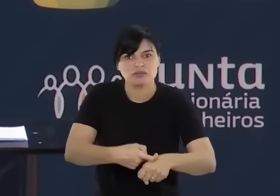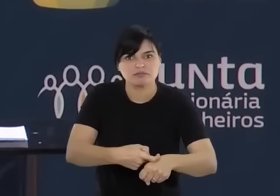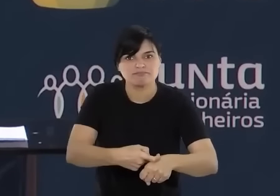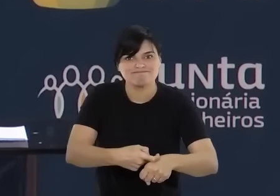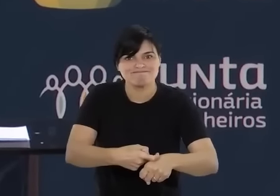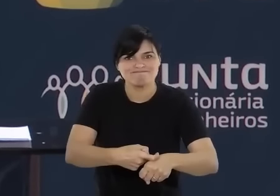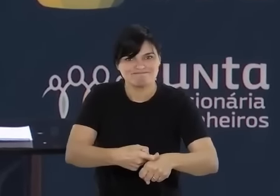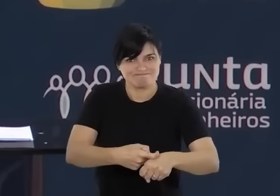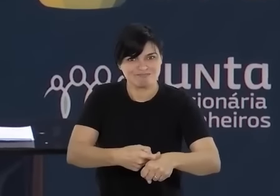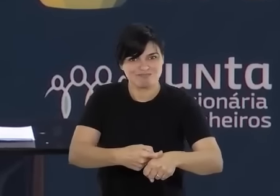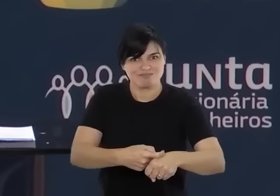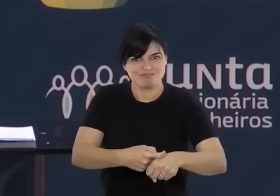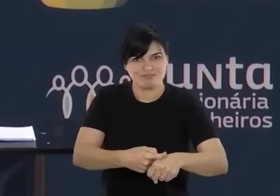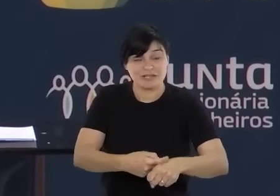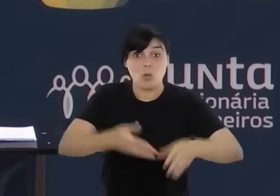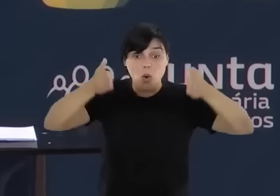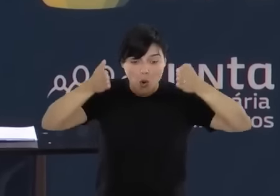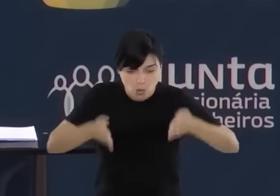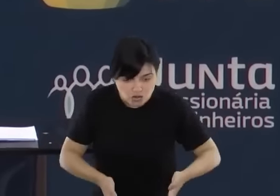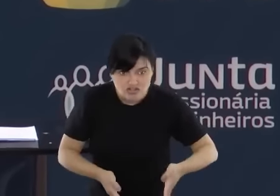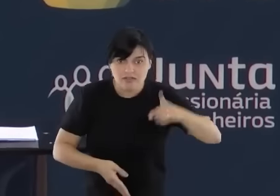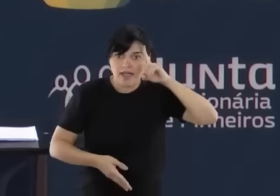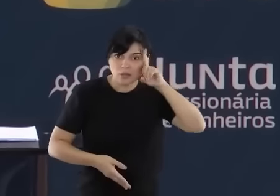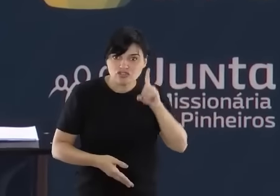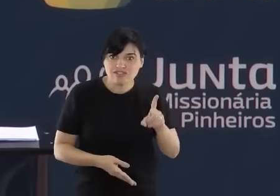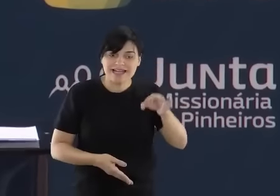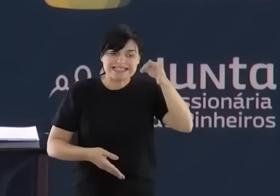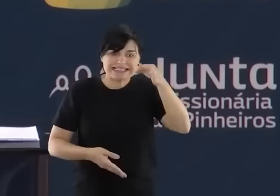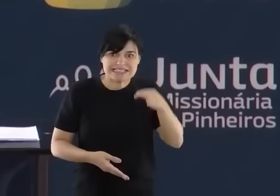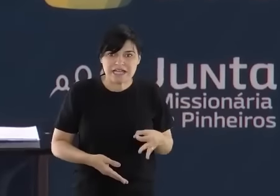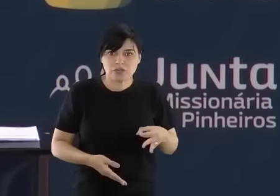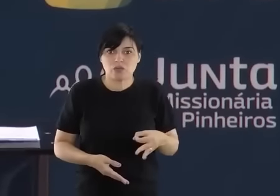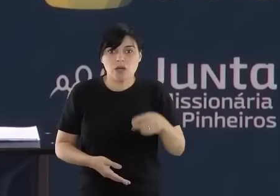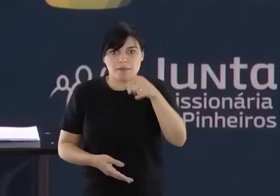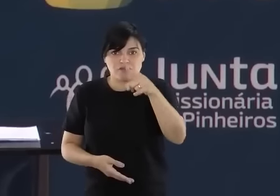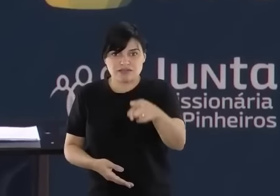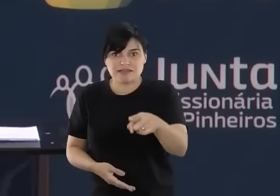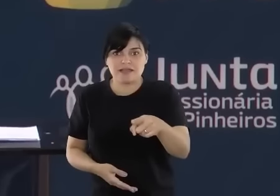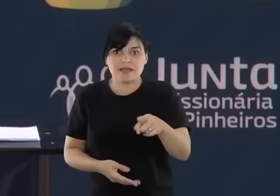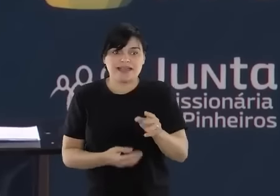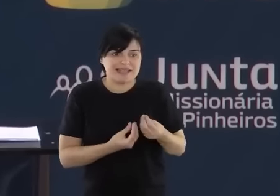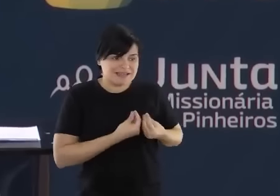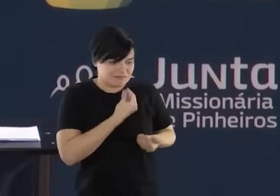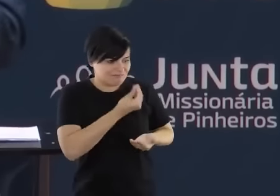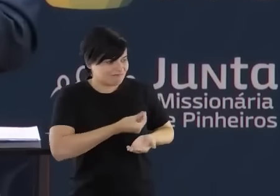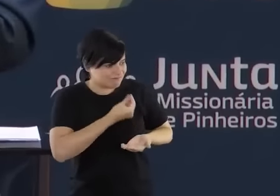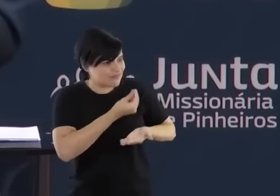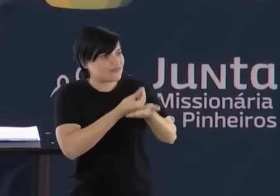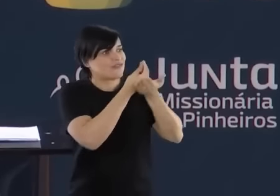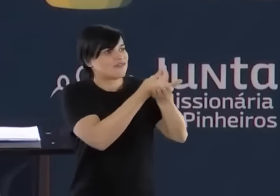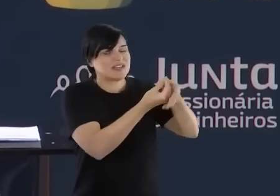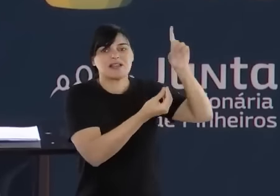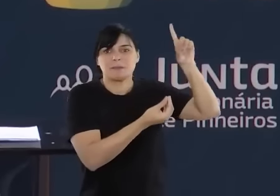conseguiu então hoje eu di que Deus está dando para você acertar sua vida com ele mas louvado seja Deus